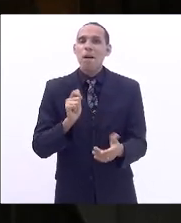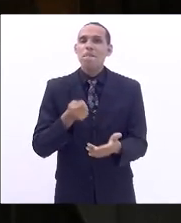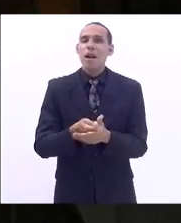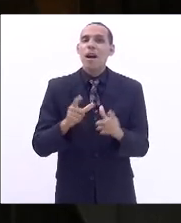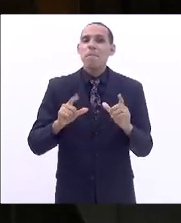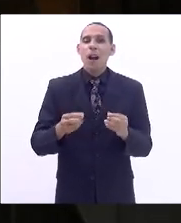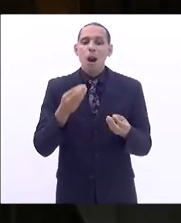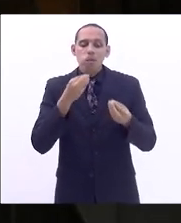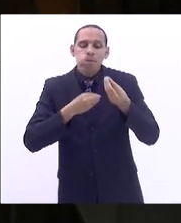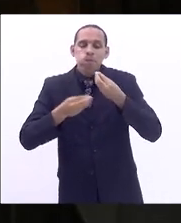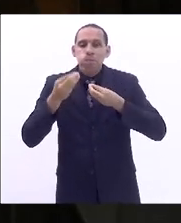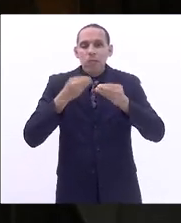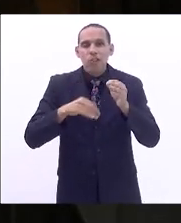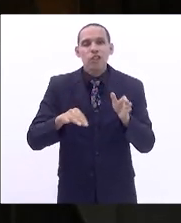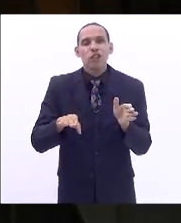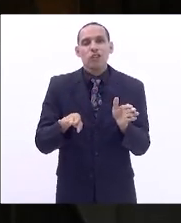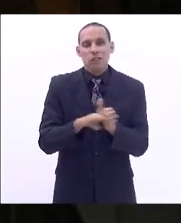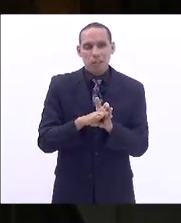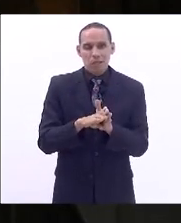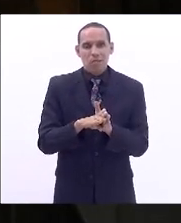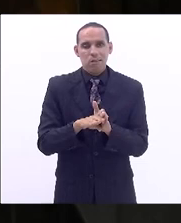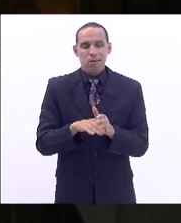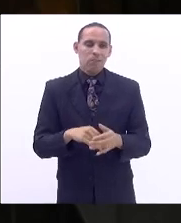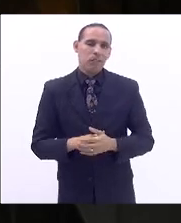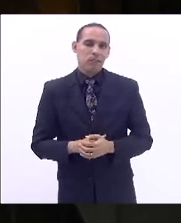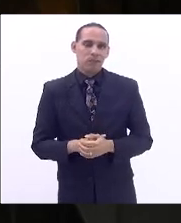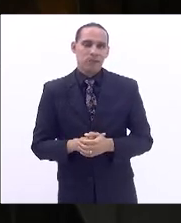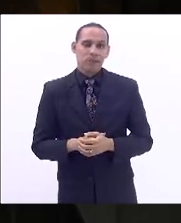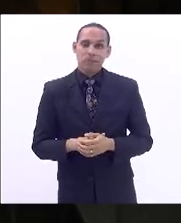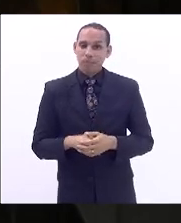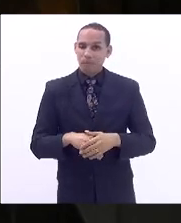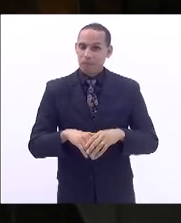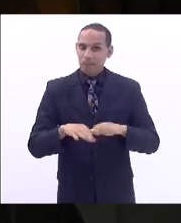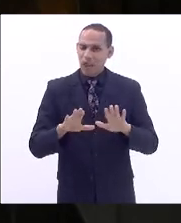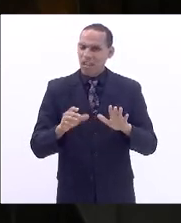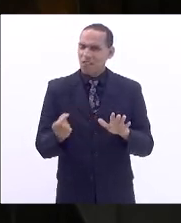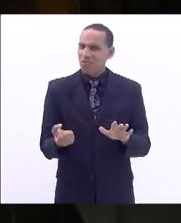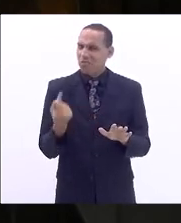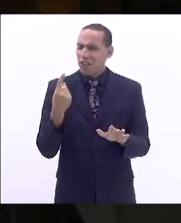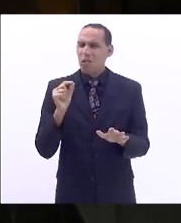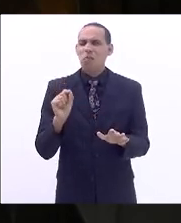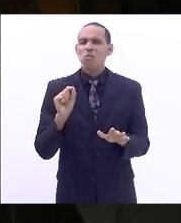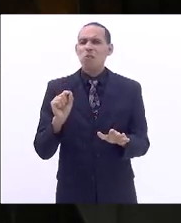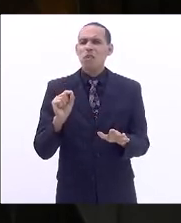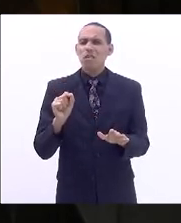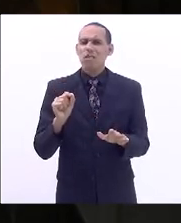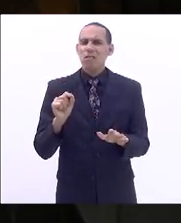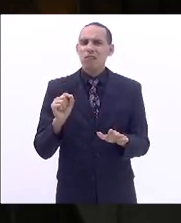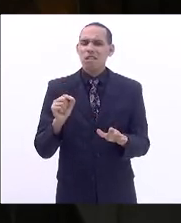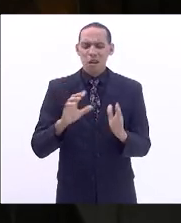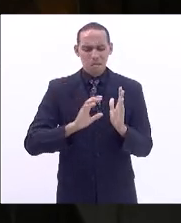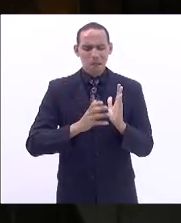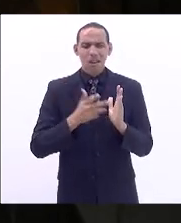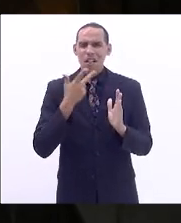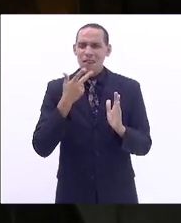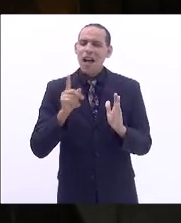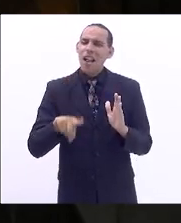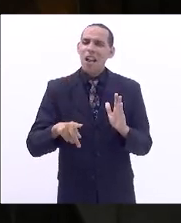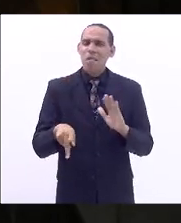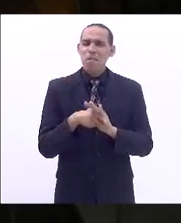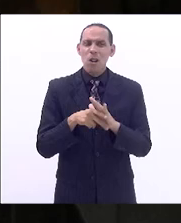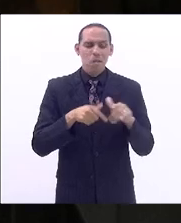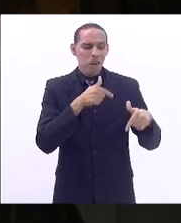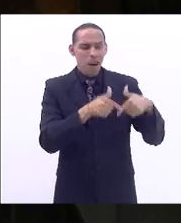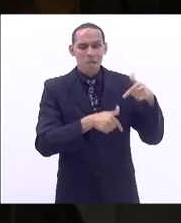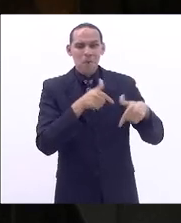nos alimentos que vão chegar até a mesa dos trabalhadores agora muito estranho o partido que se diz ser dos trabalhadores